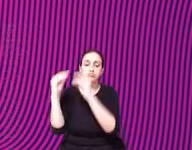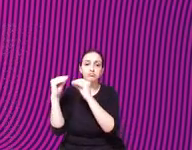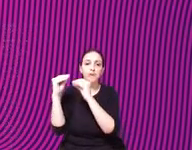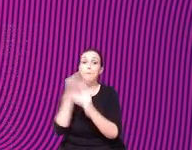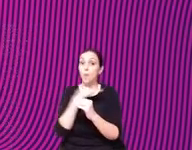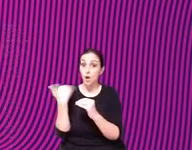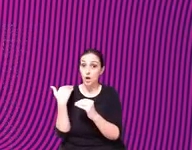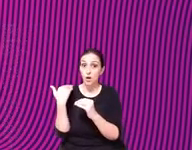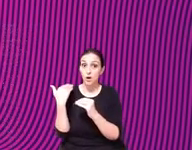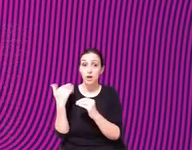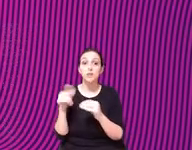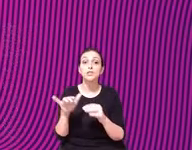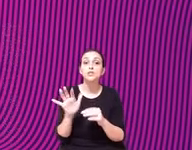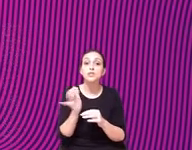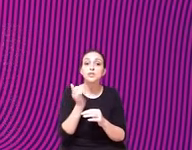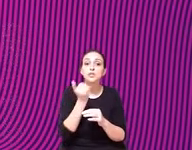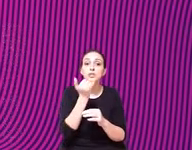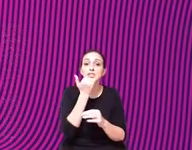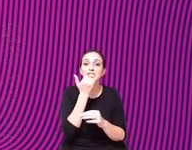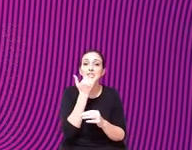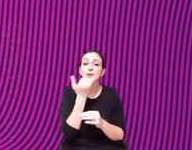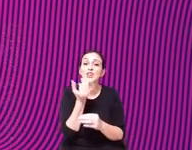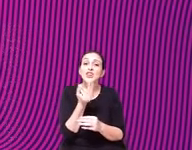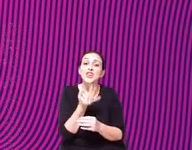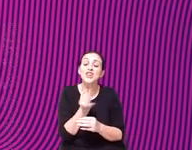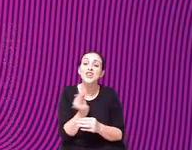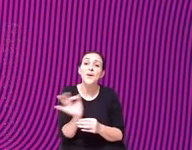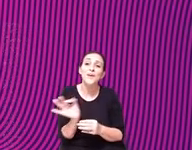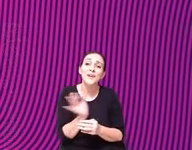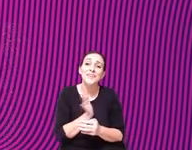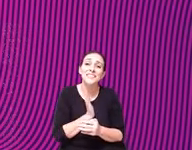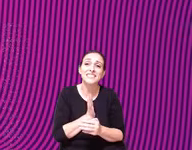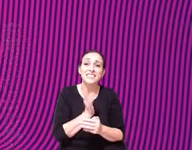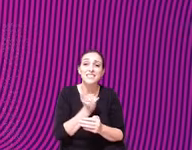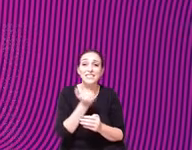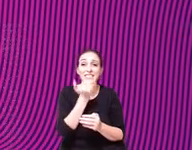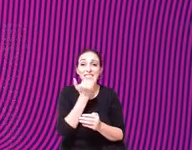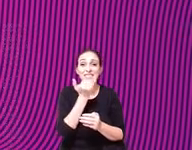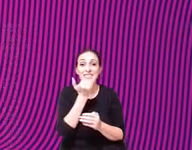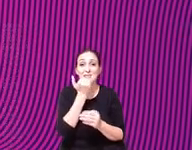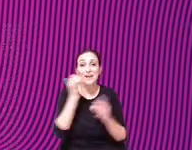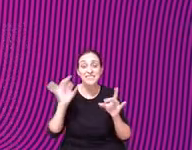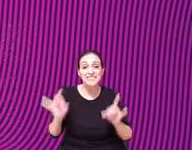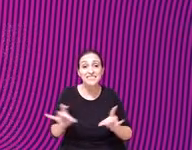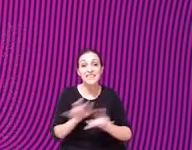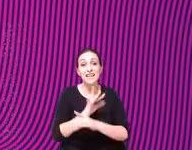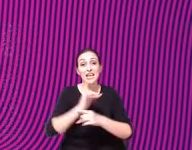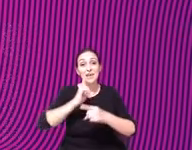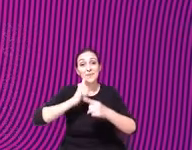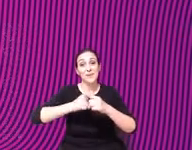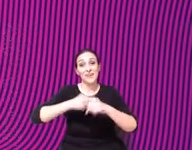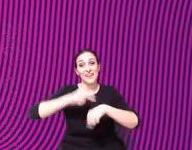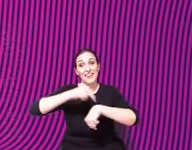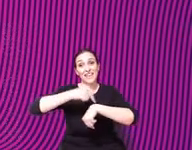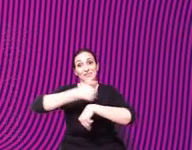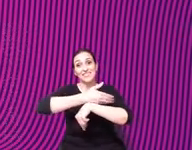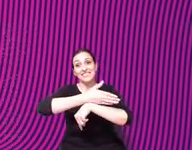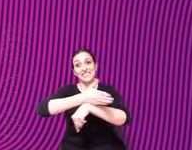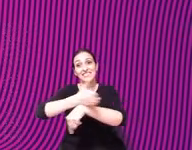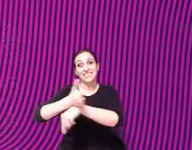Oi? Walter, com dor no coração, Oi. Enorme dor no coração, vou pedir para você terminar, porque nós estamos com o